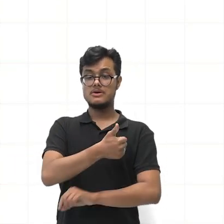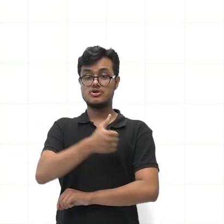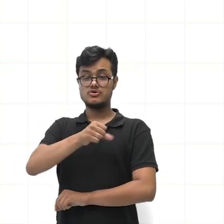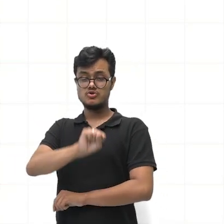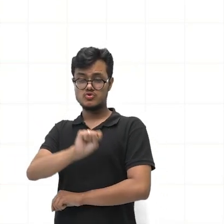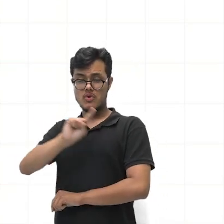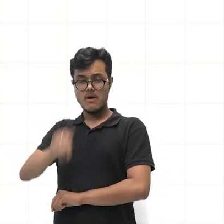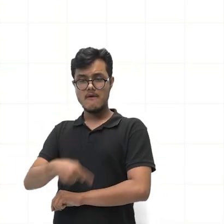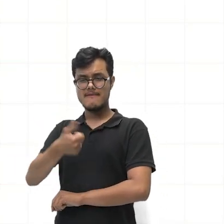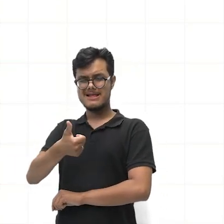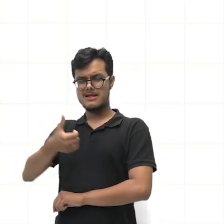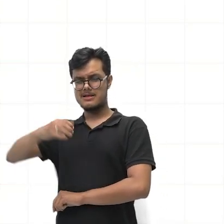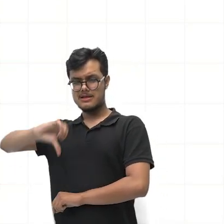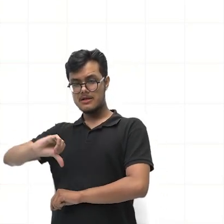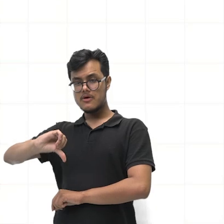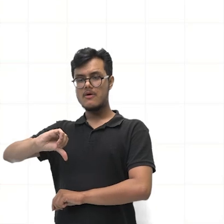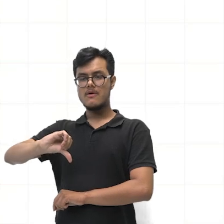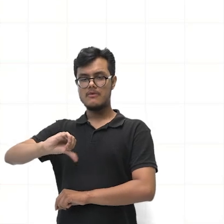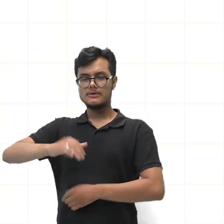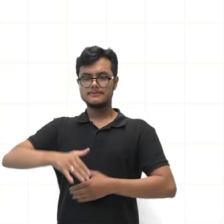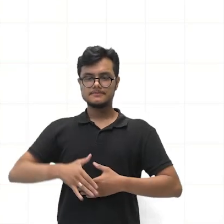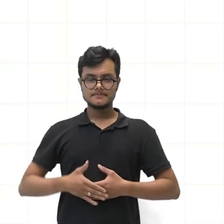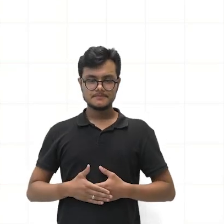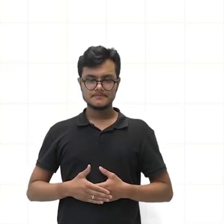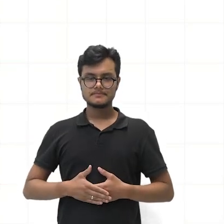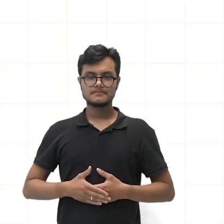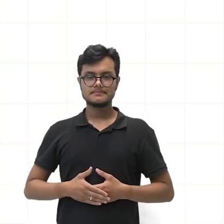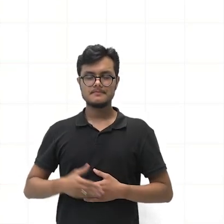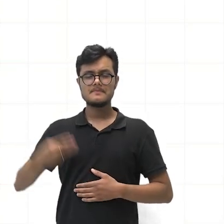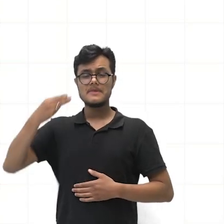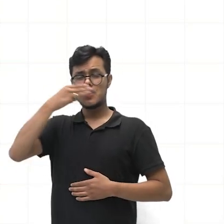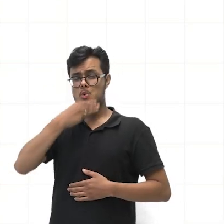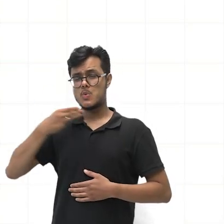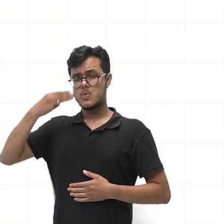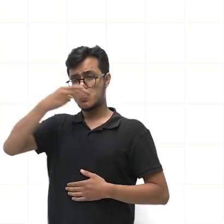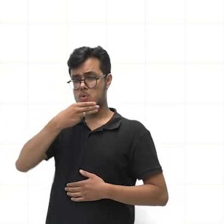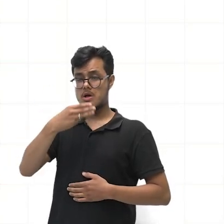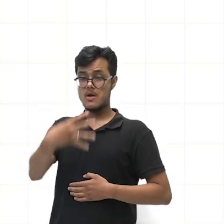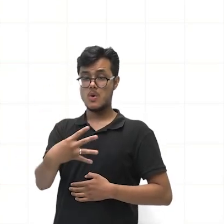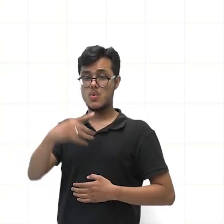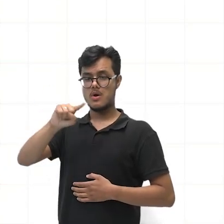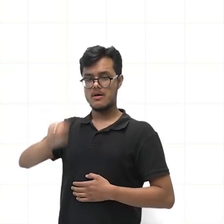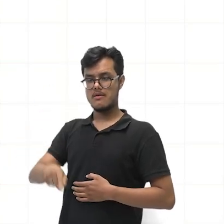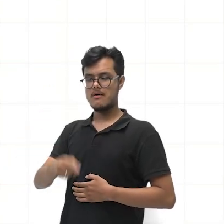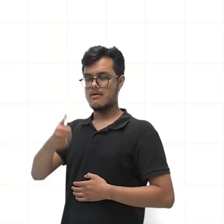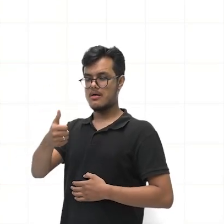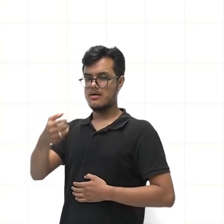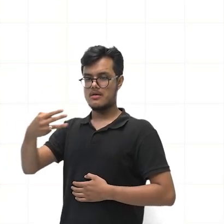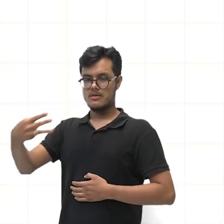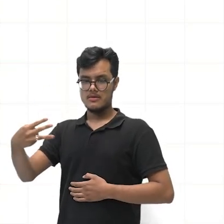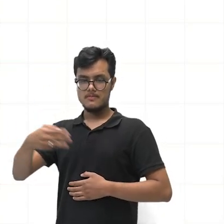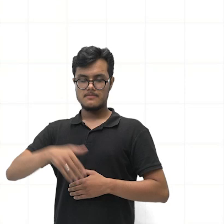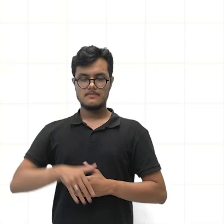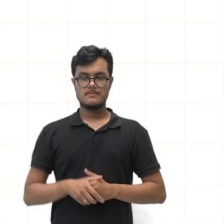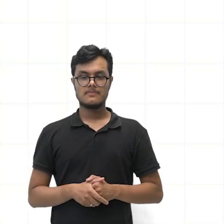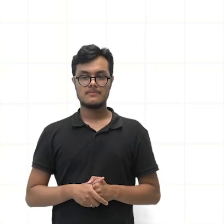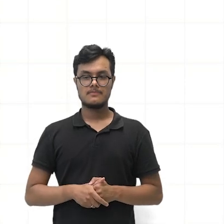o café R$ 18,19, 18,19, esse foi o preço do nosso café.